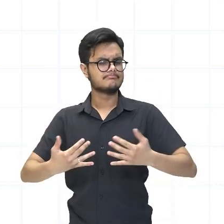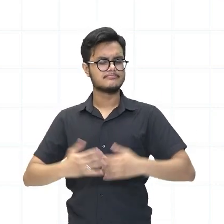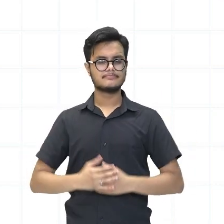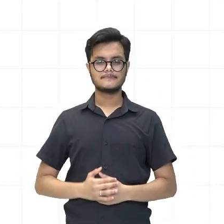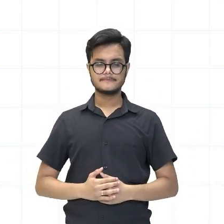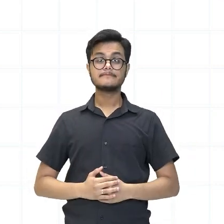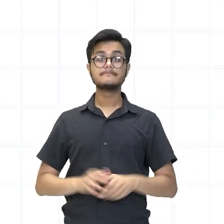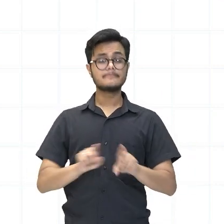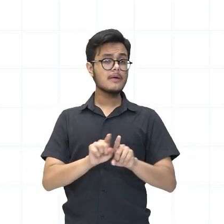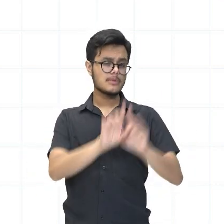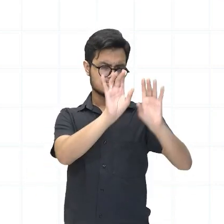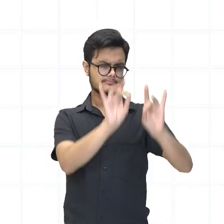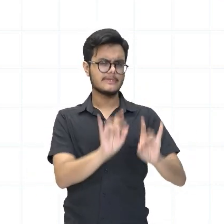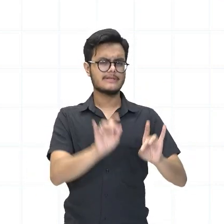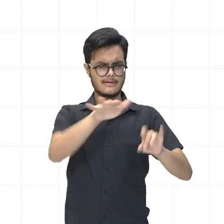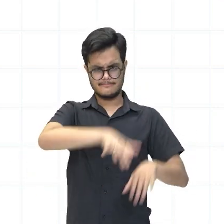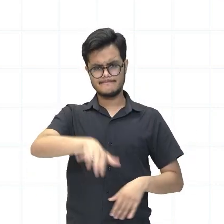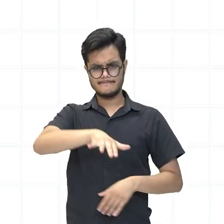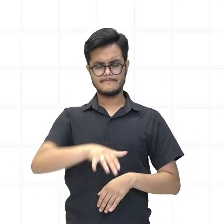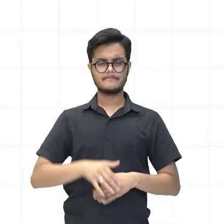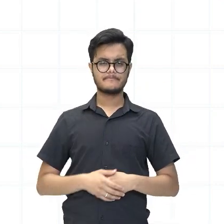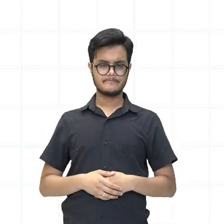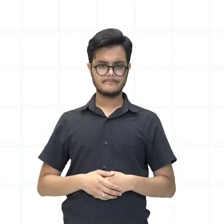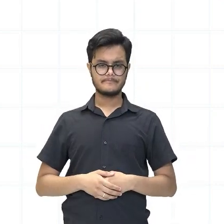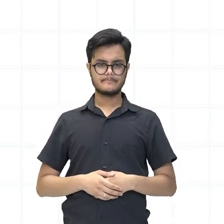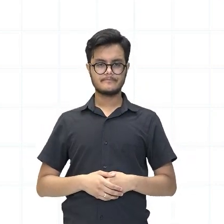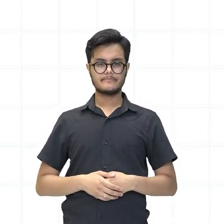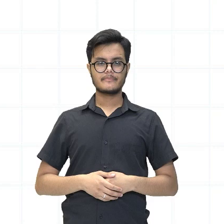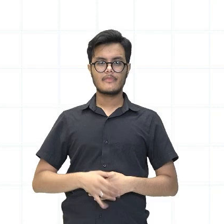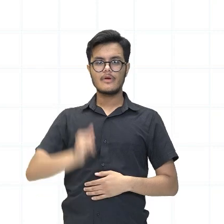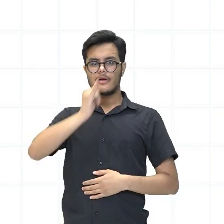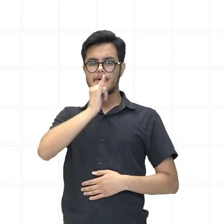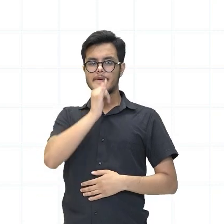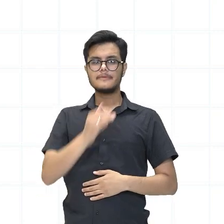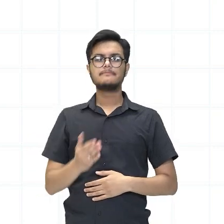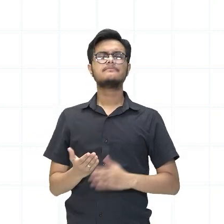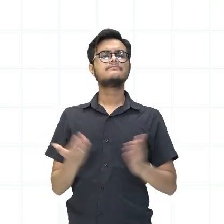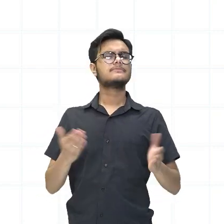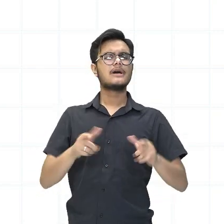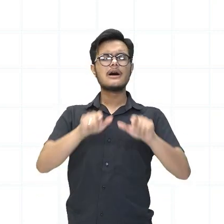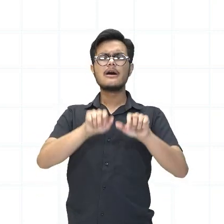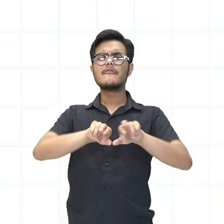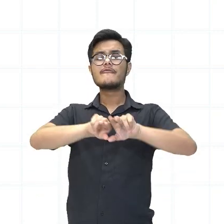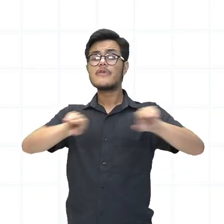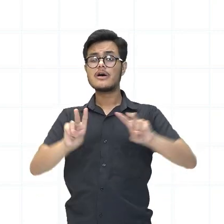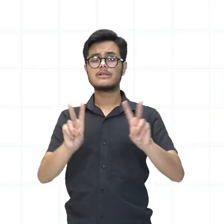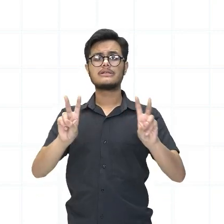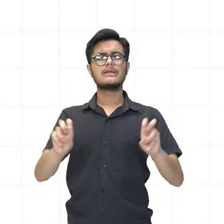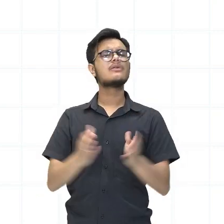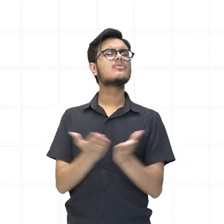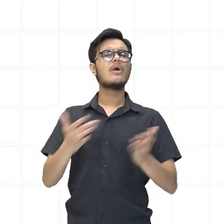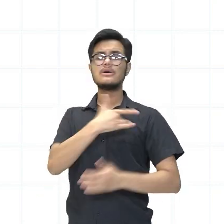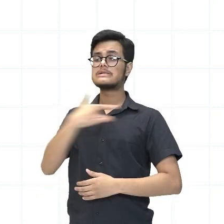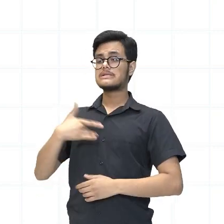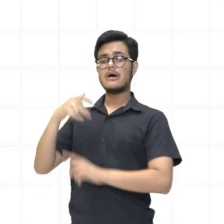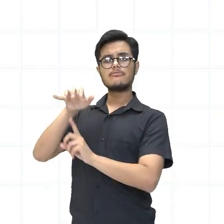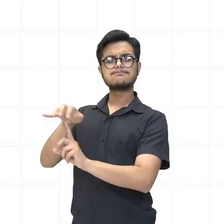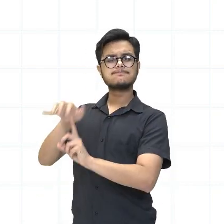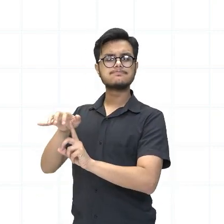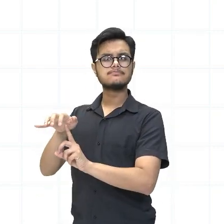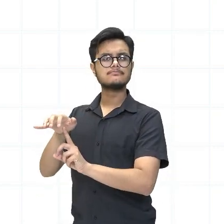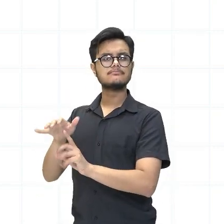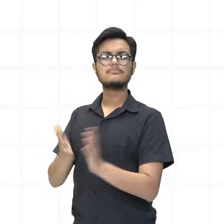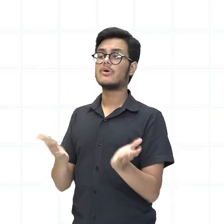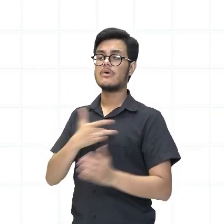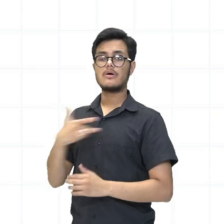mais detalhes sobre essa questão. Na sequência, nós vamos ter efeitos na saúde, certo? Quais são os efeitos dessas mudanças na saúde das